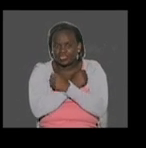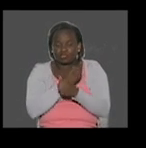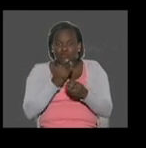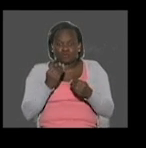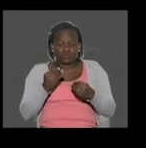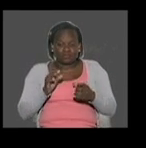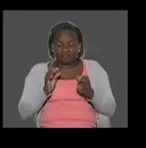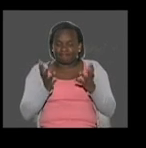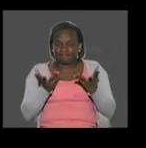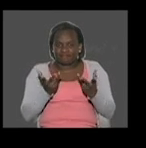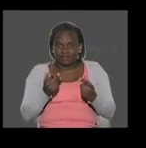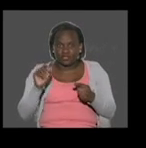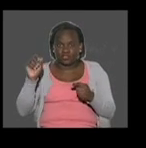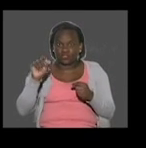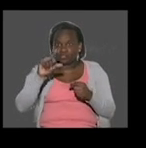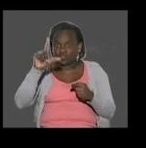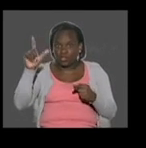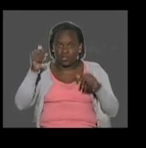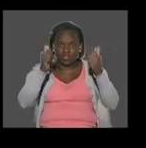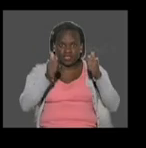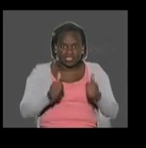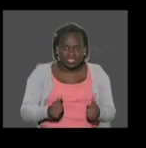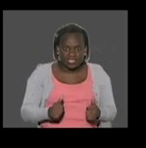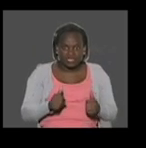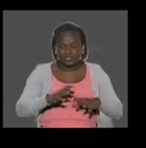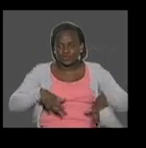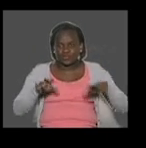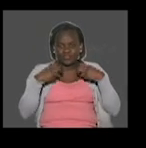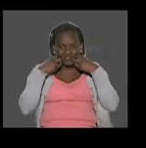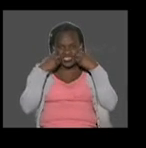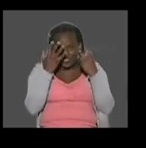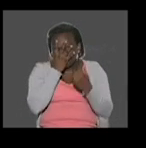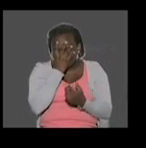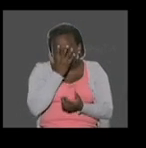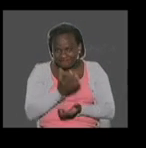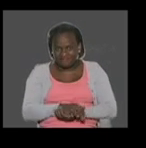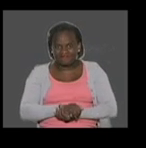abraço, tanta formosura que os sóis e os deuses